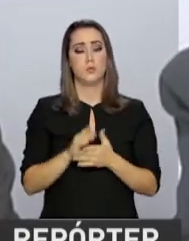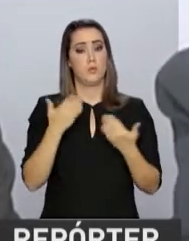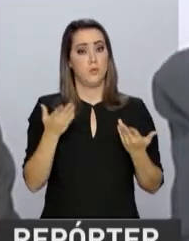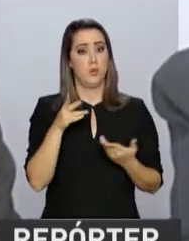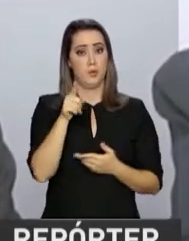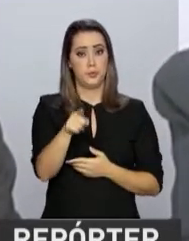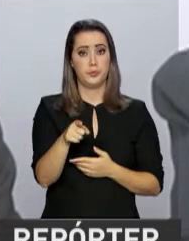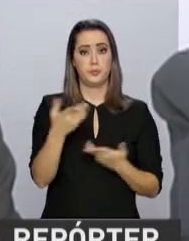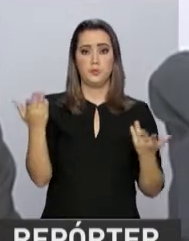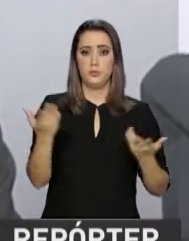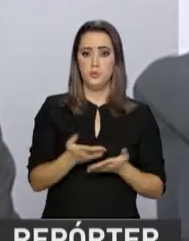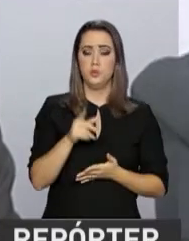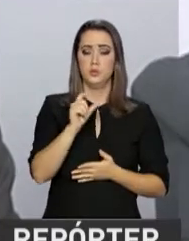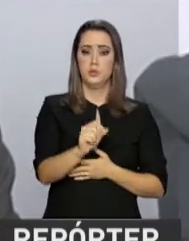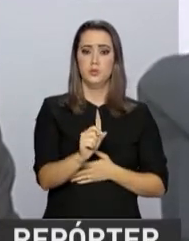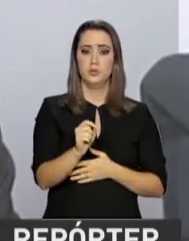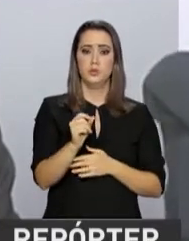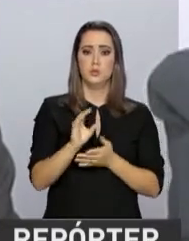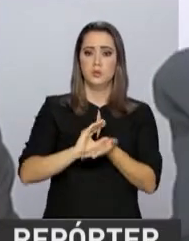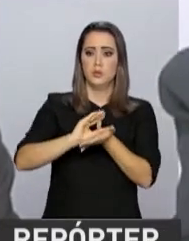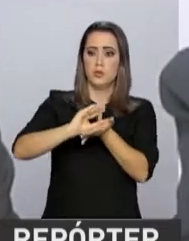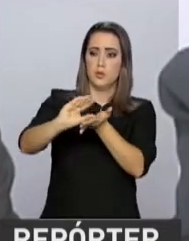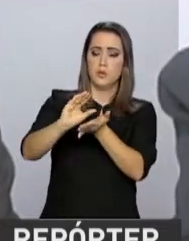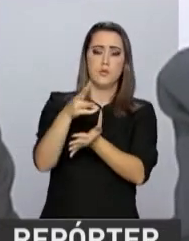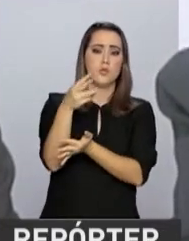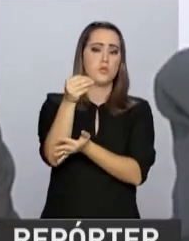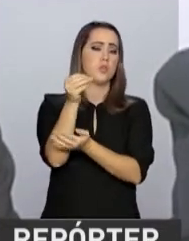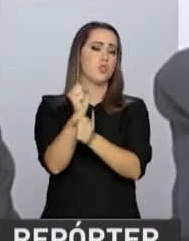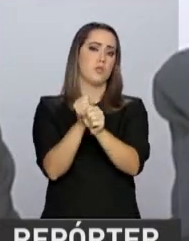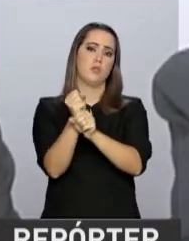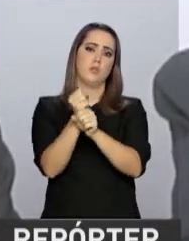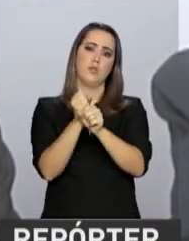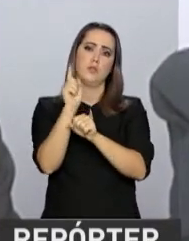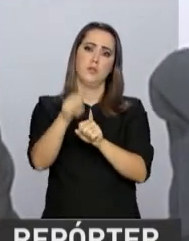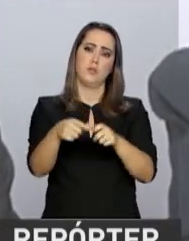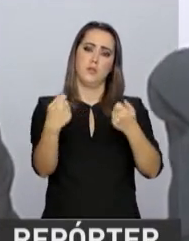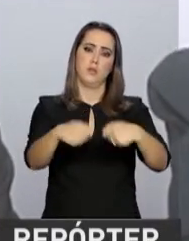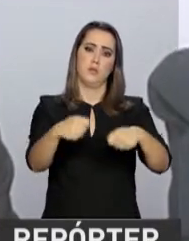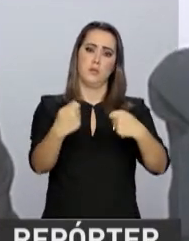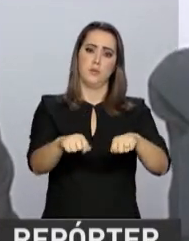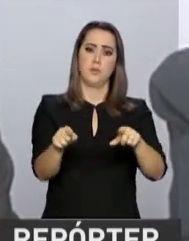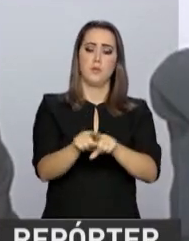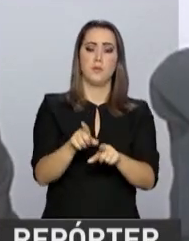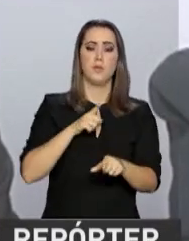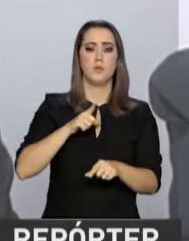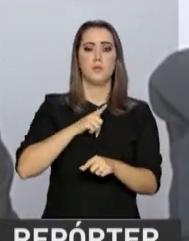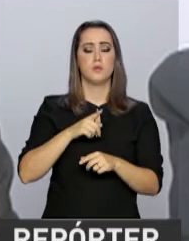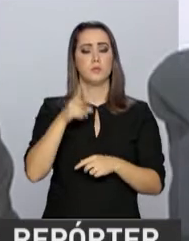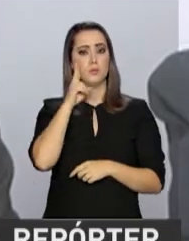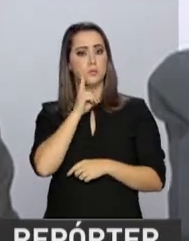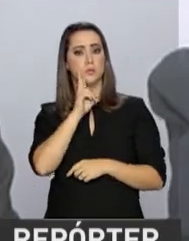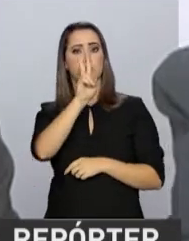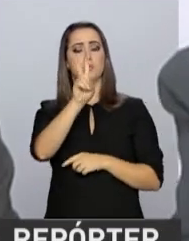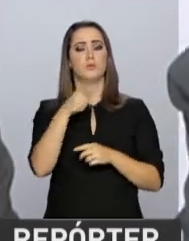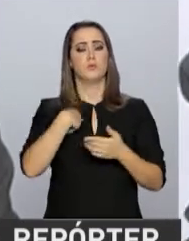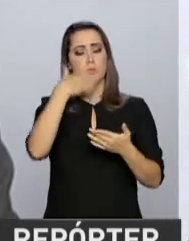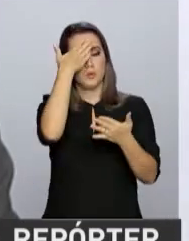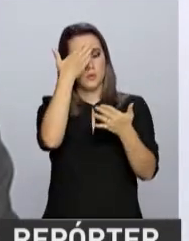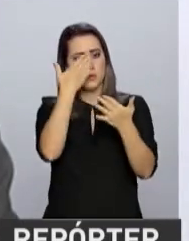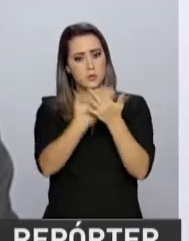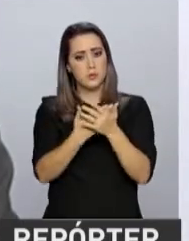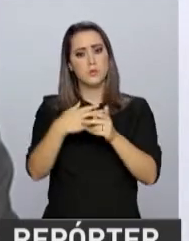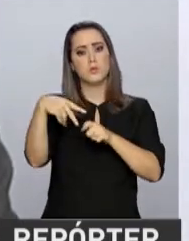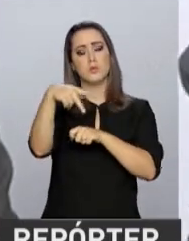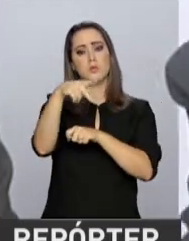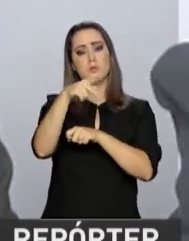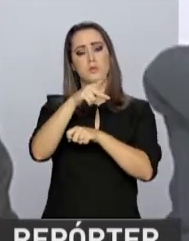está bidando hoje para um investimento de 30 anos, então é preciso ter uma visão de confiança no